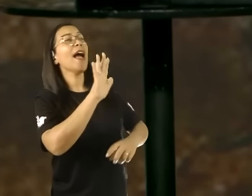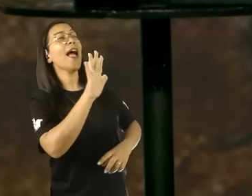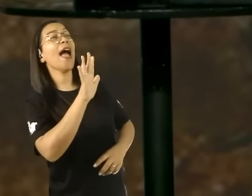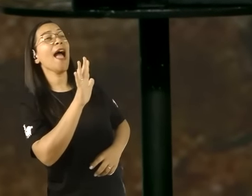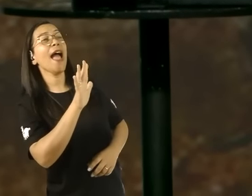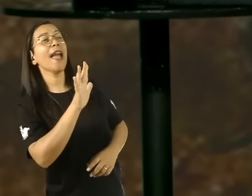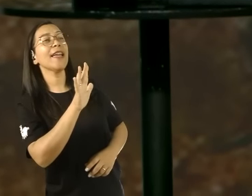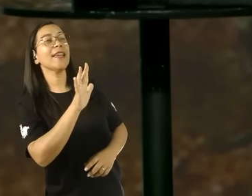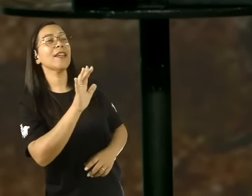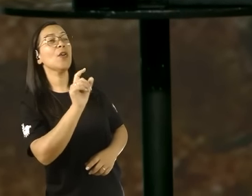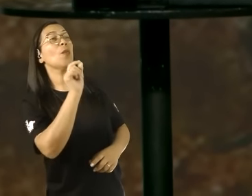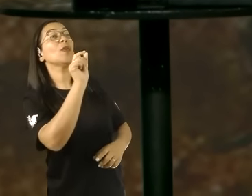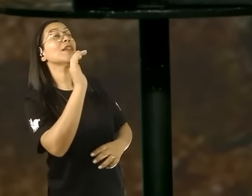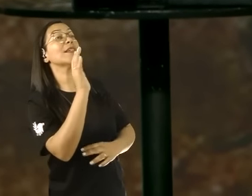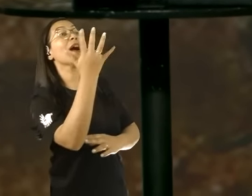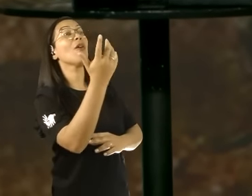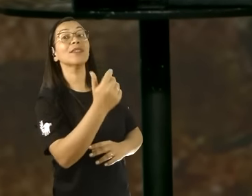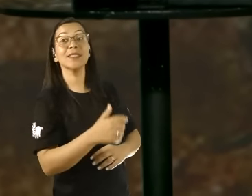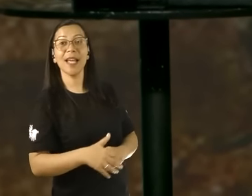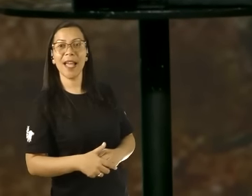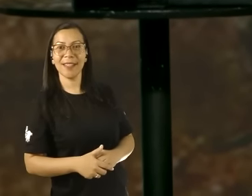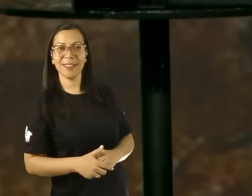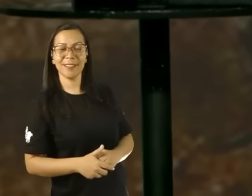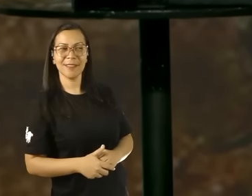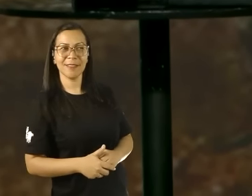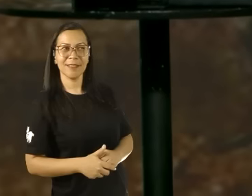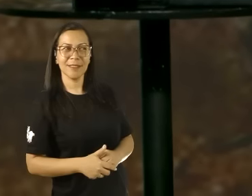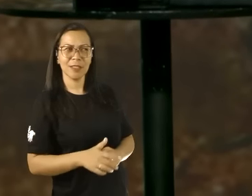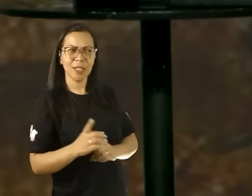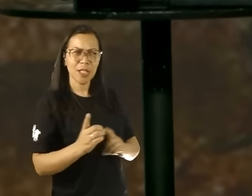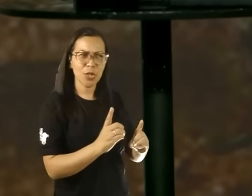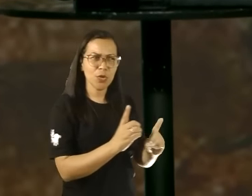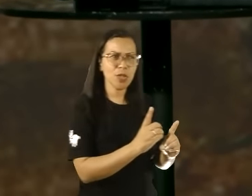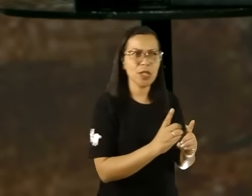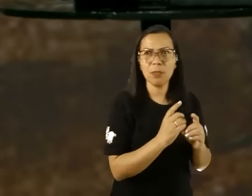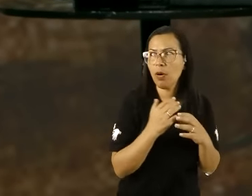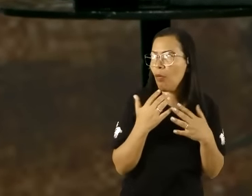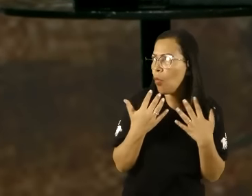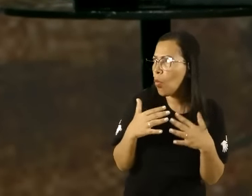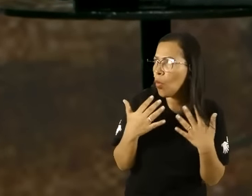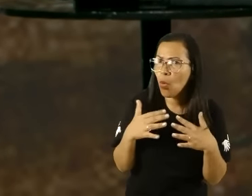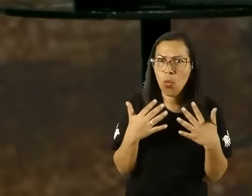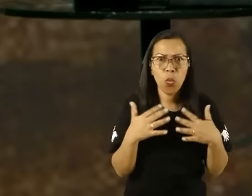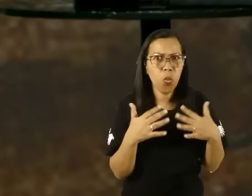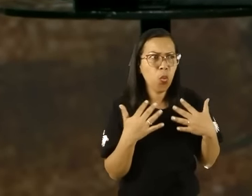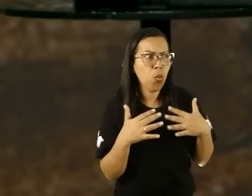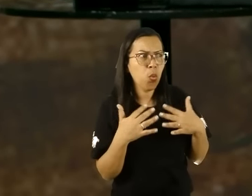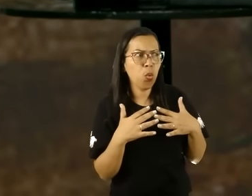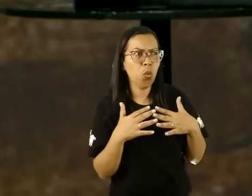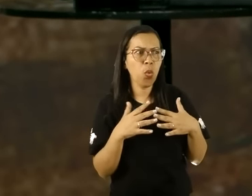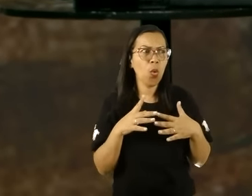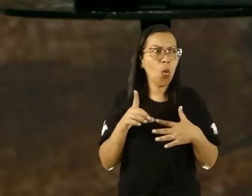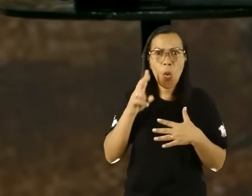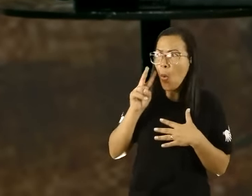Deus perguntou para Adão? Adão, onde estás? Deus sabia que ele estava escondido atrás da moita. Mas ele queria que Adão